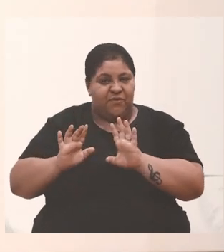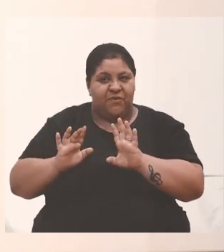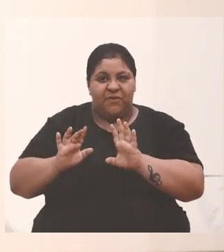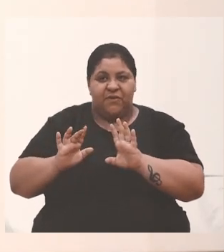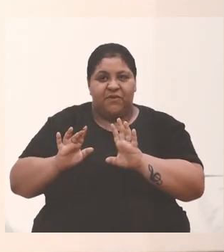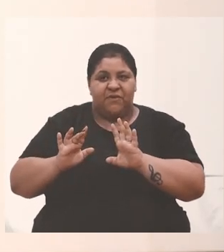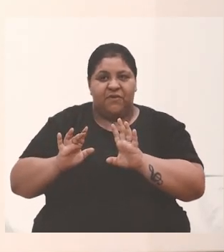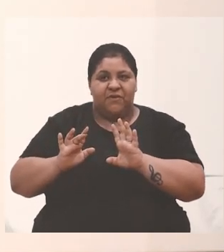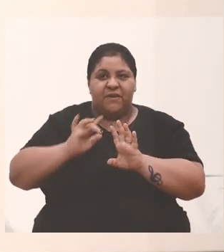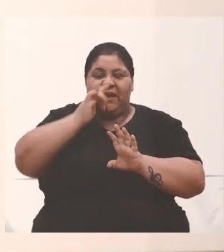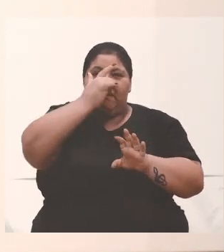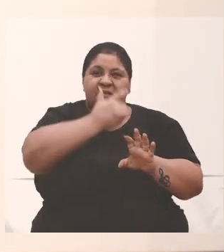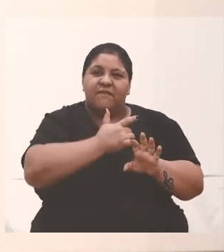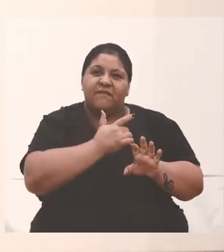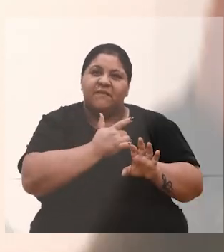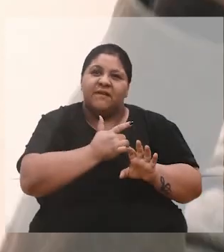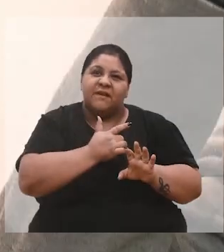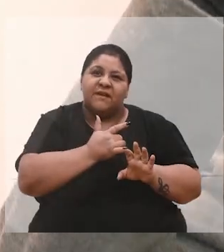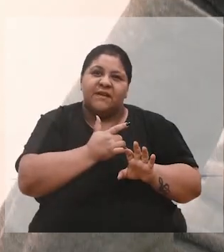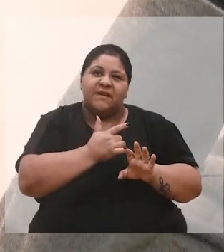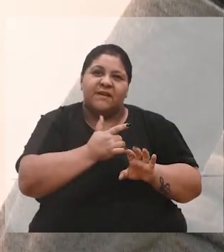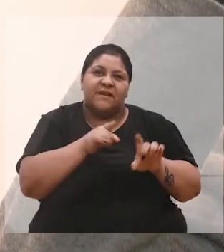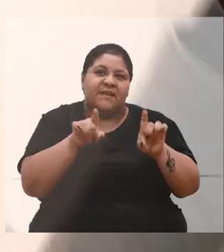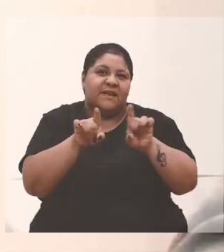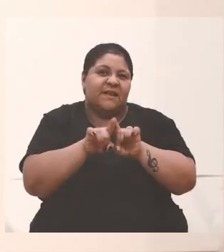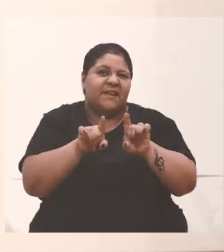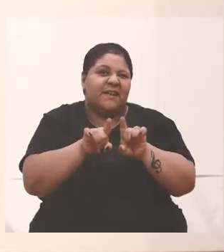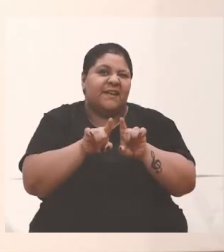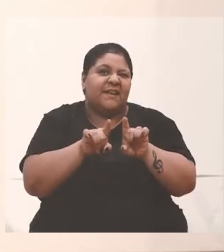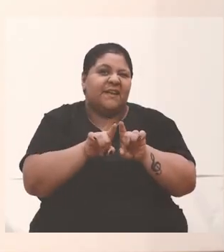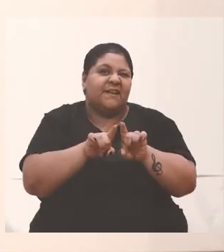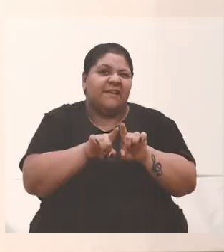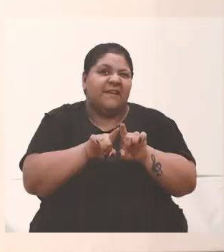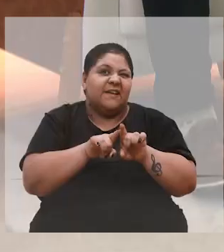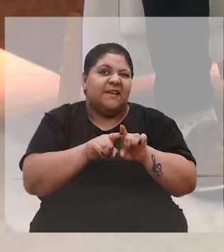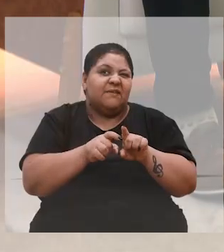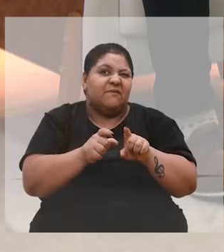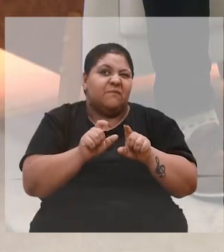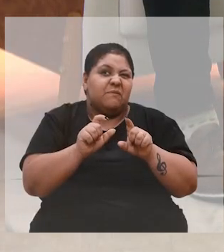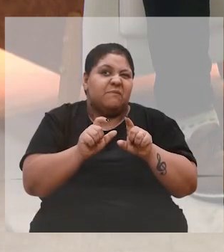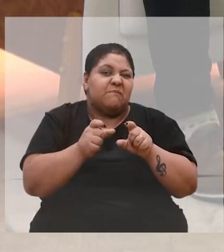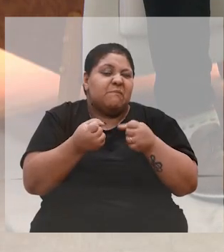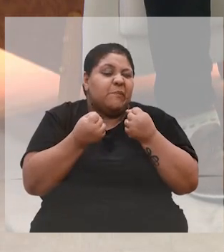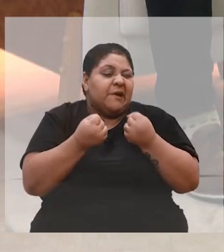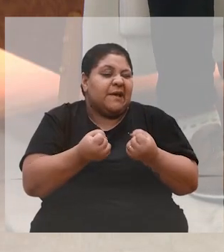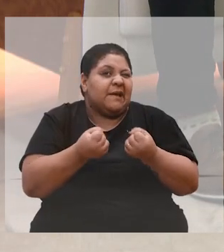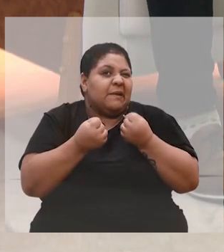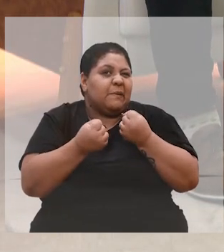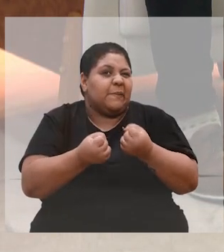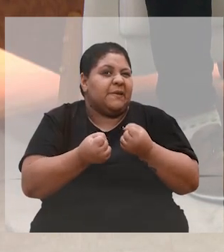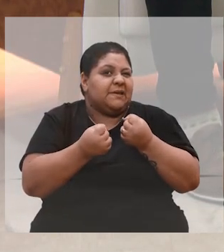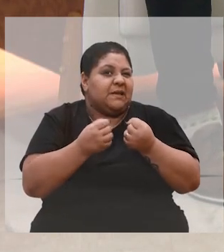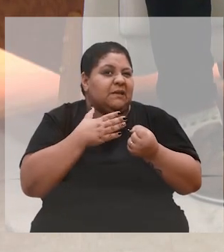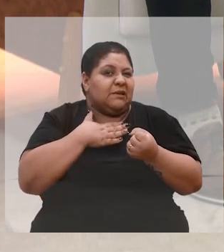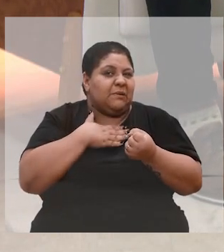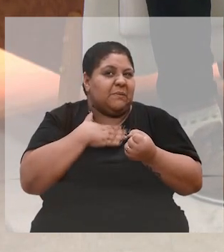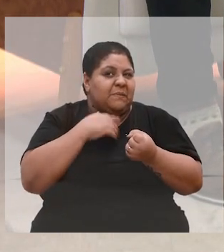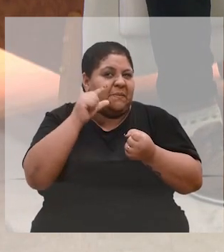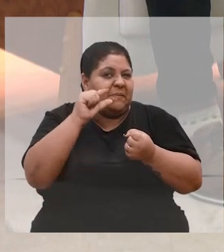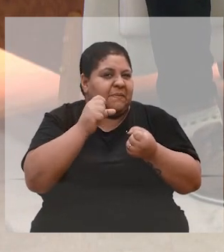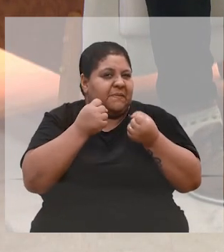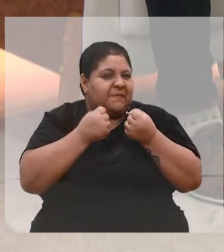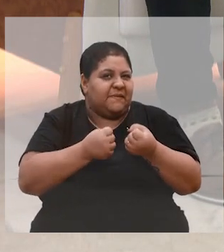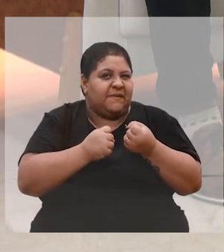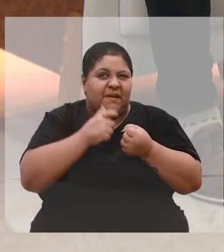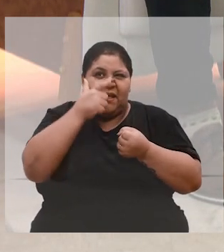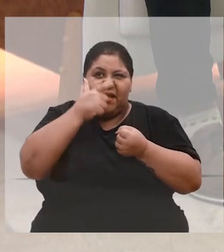E daí, eu acho que ele pegou um pouquinho pesado. Mas um pouquinho pesado quanto, Arthur?